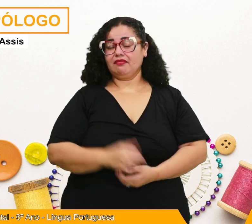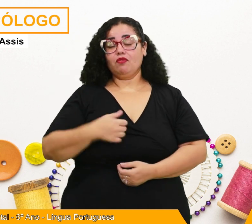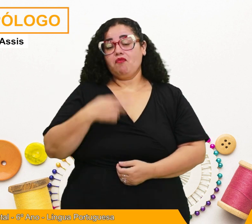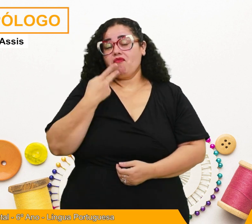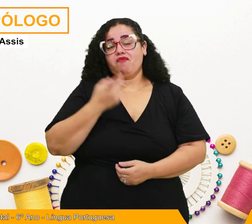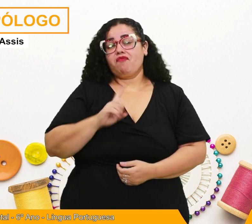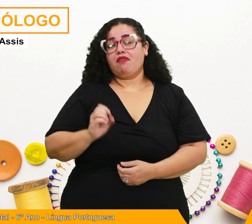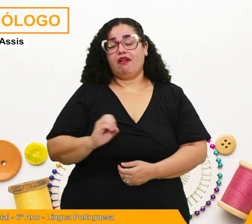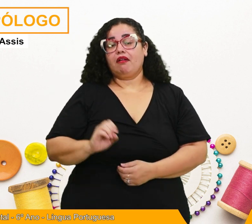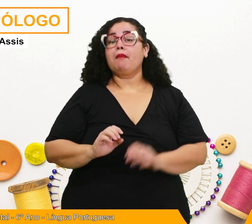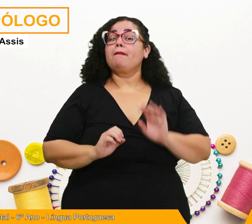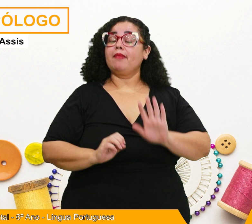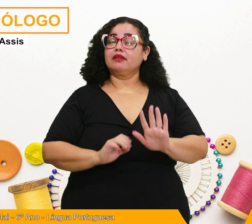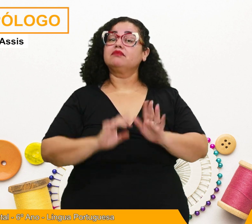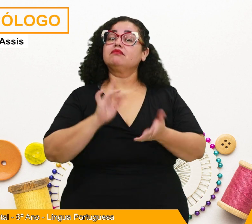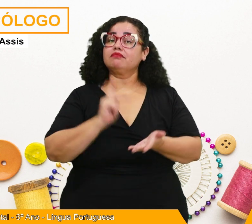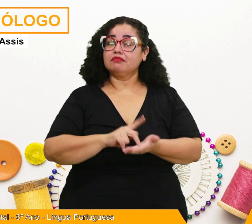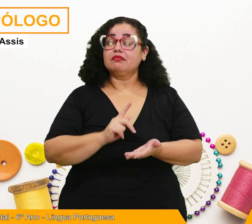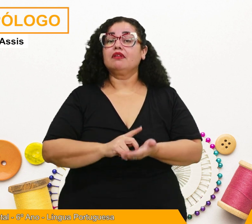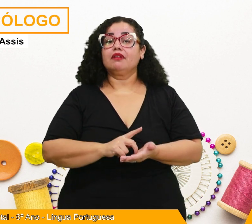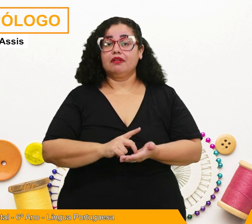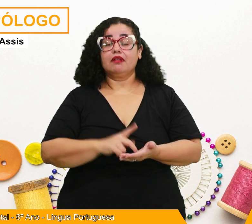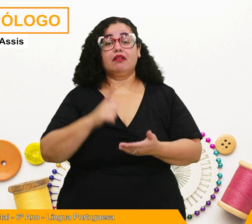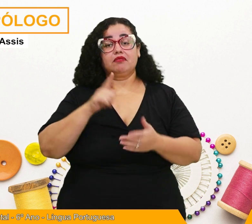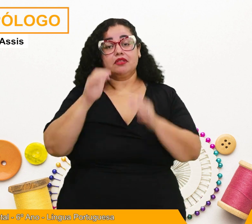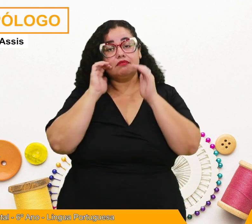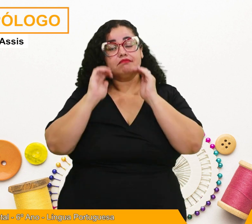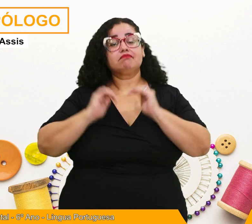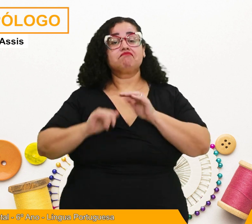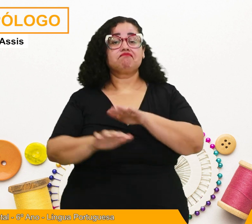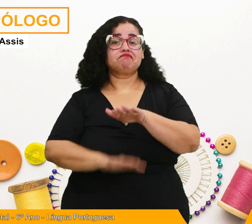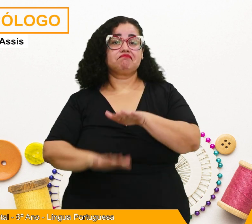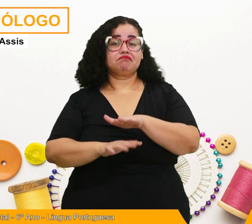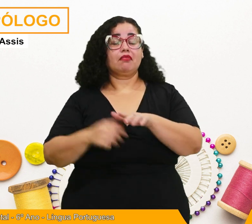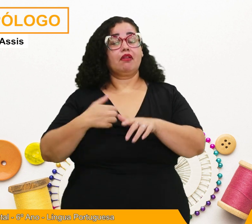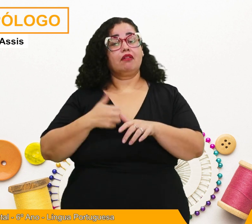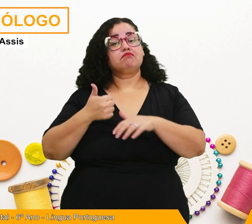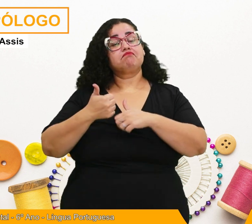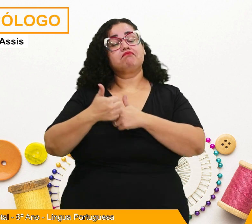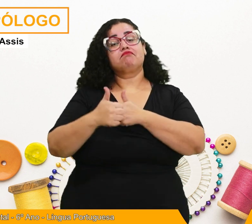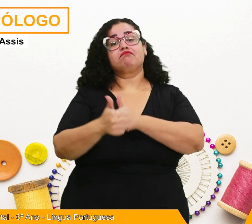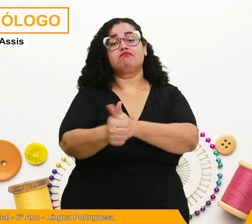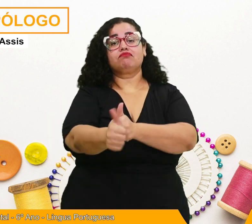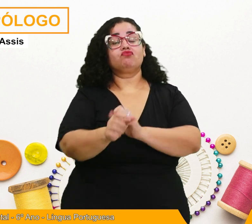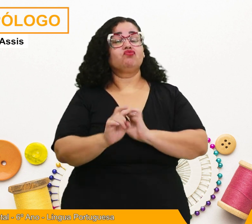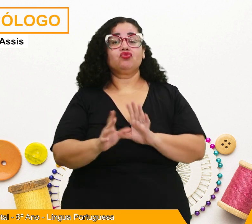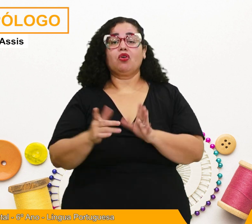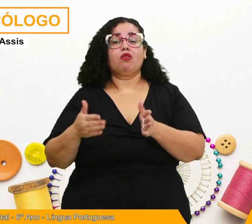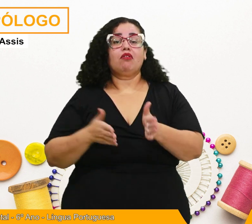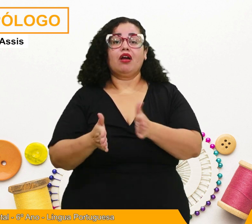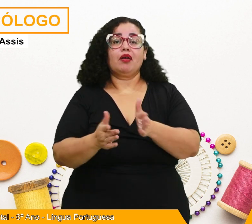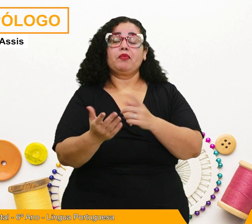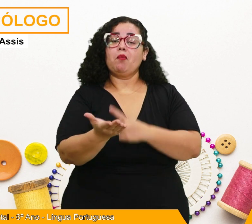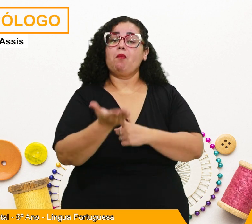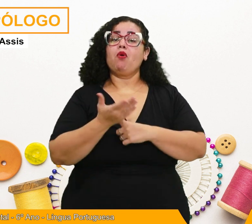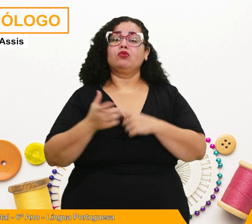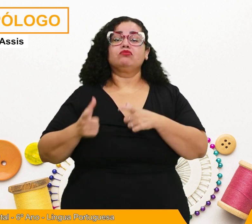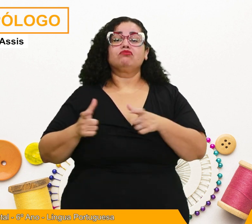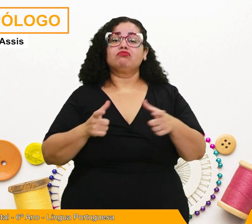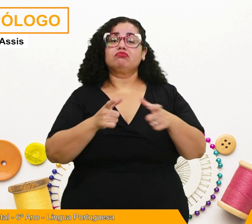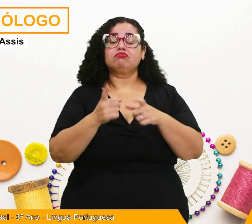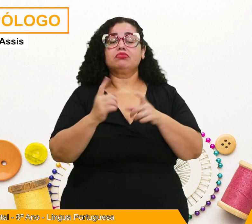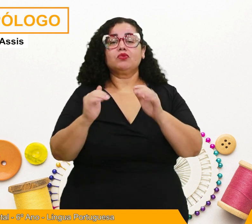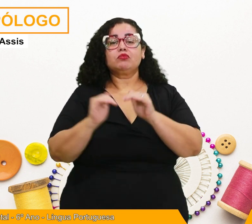mas a verdade é que você faz um papel subalterno, indo adiante. vai só mostrando o caminho, vai fazendo o